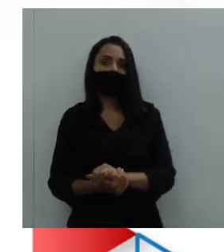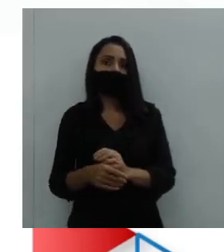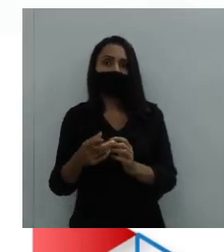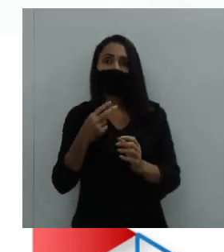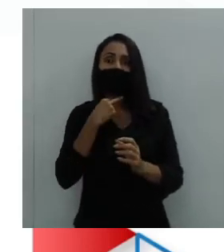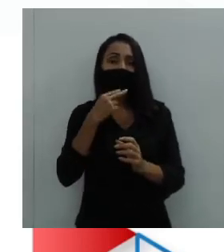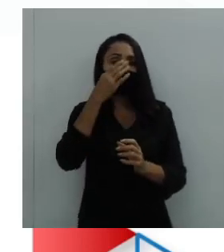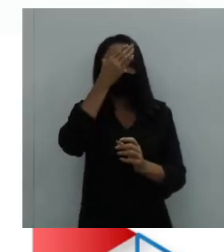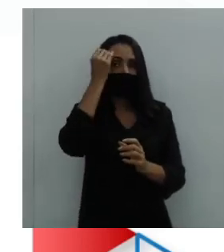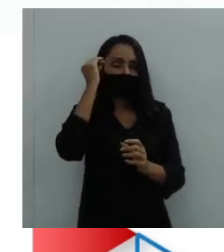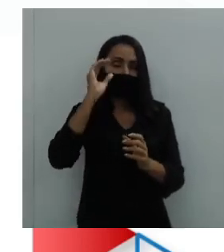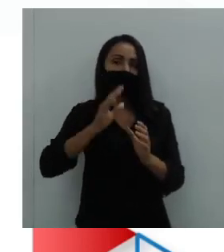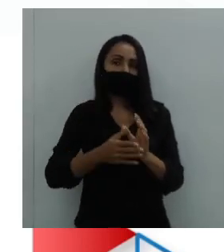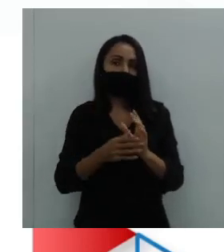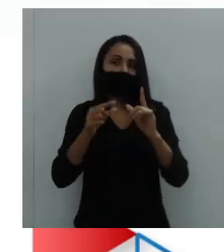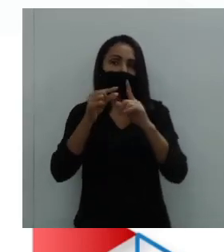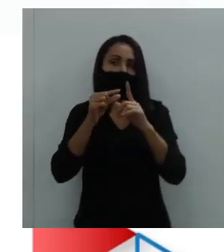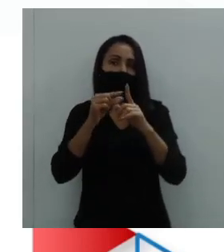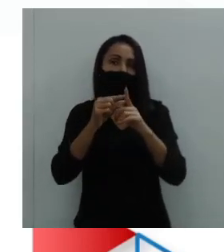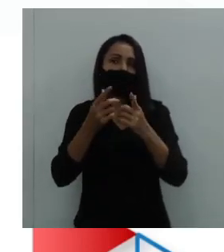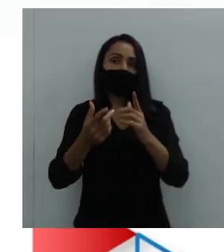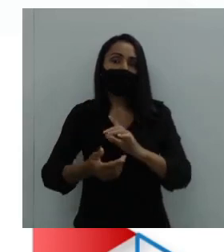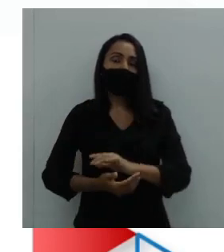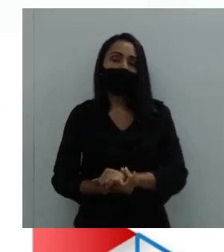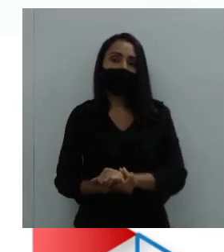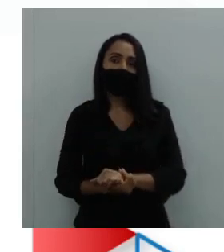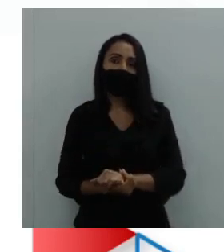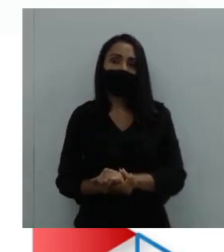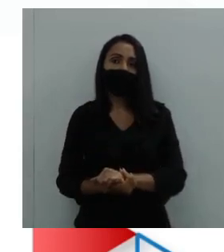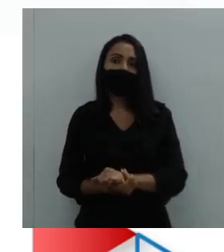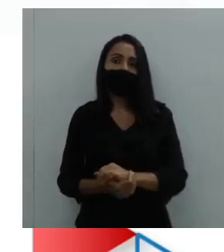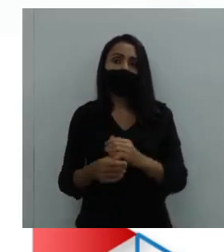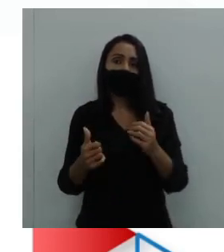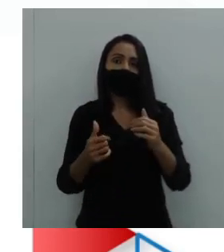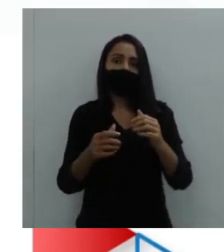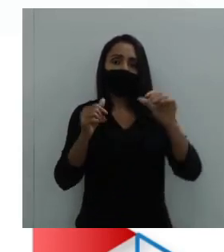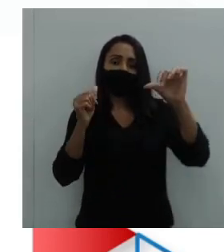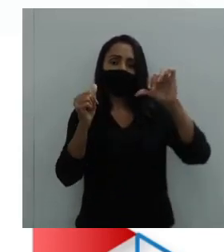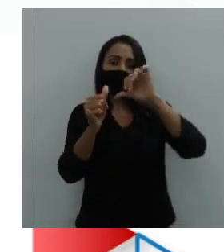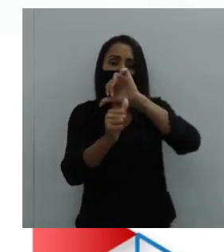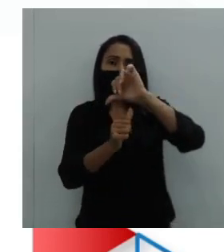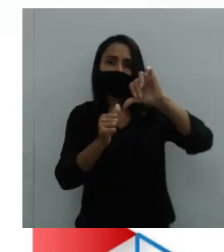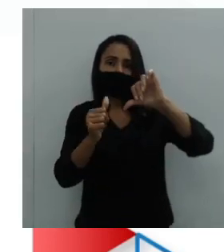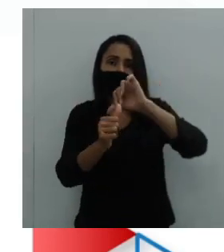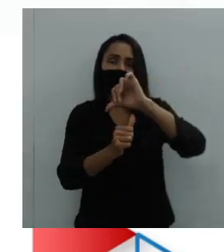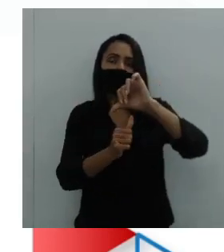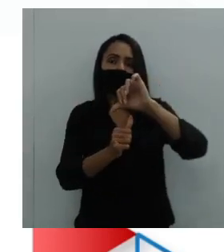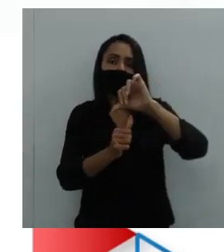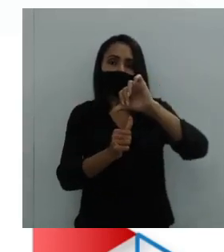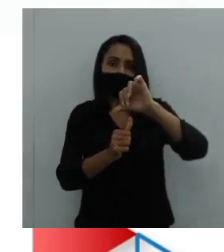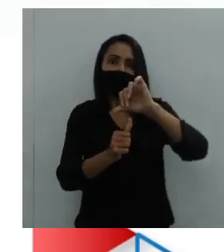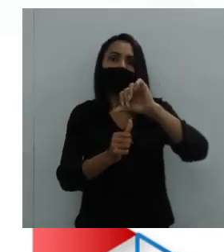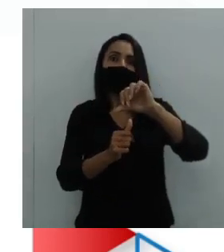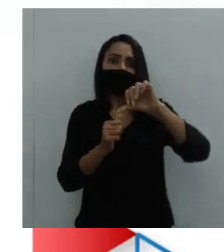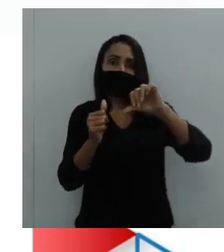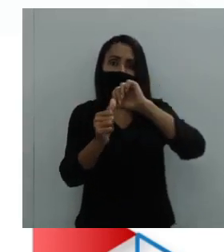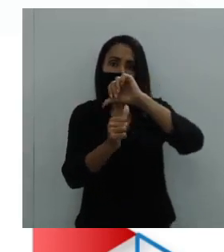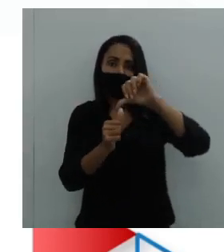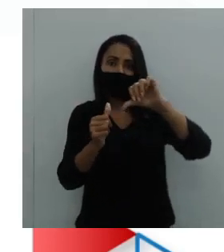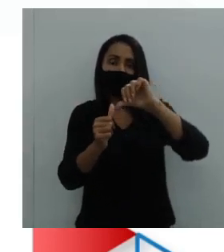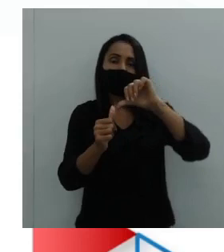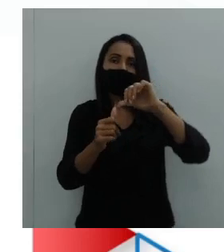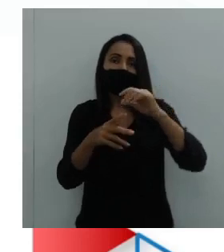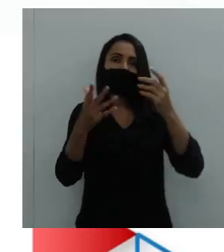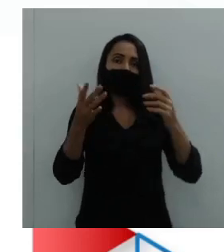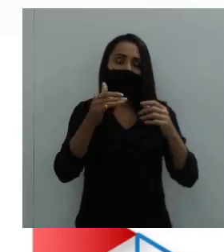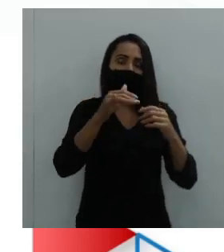pode esquecer, senão você vai se perder na hora e pode trocar X por Y e aí você muda não só a figura,